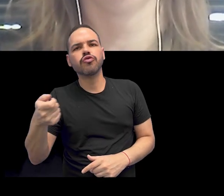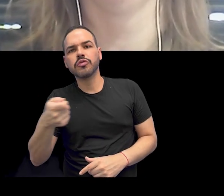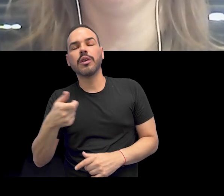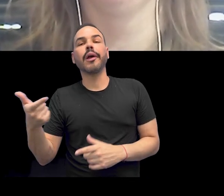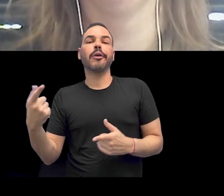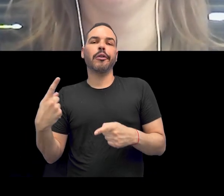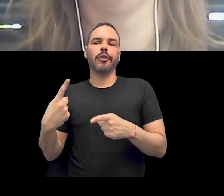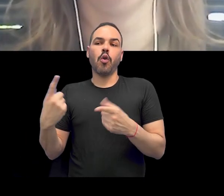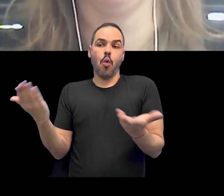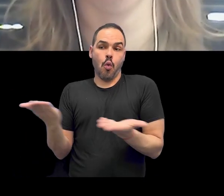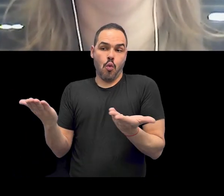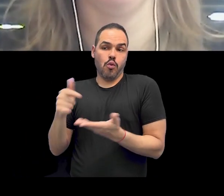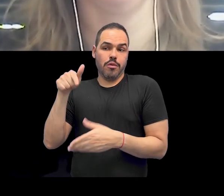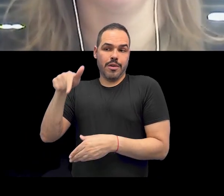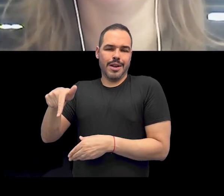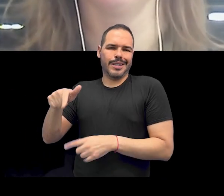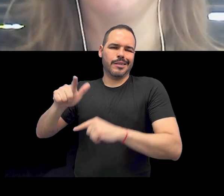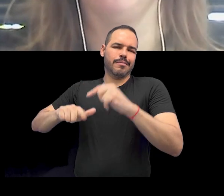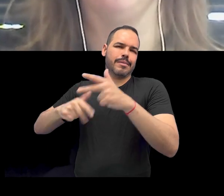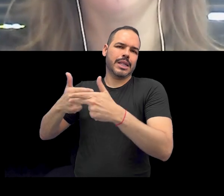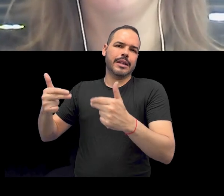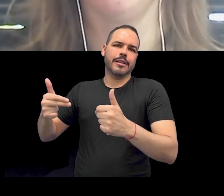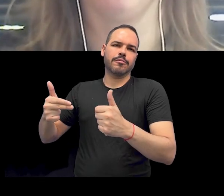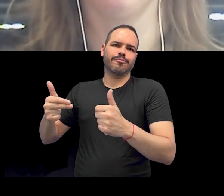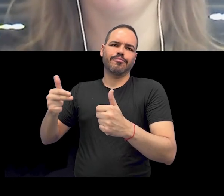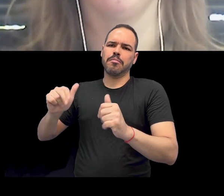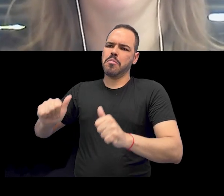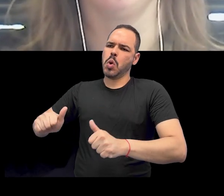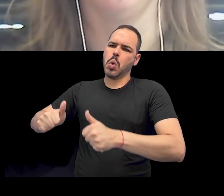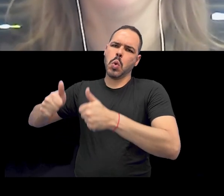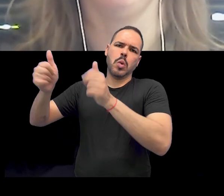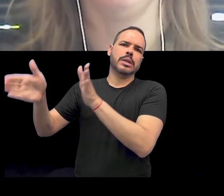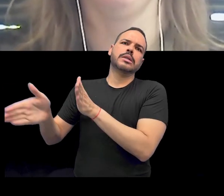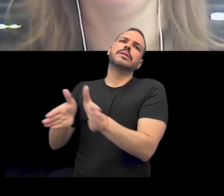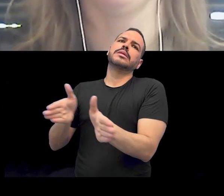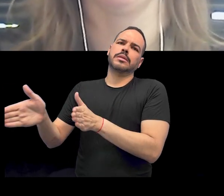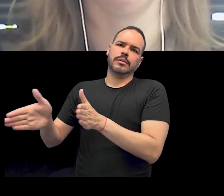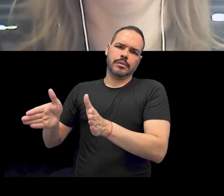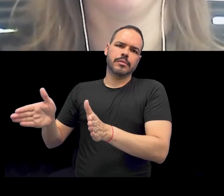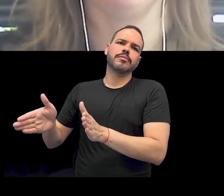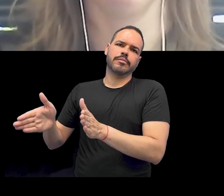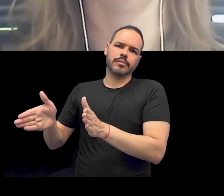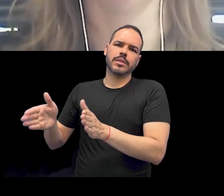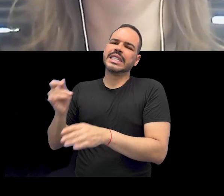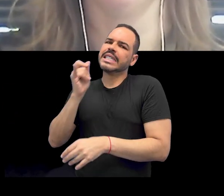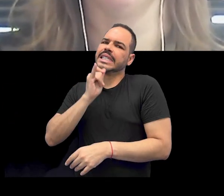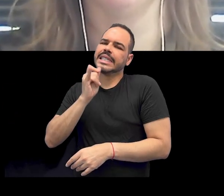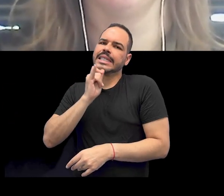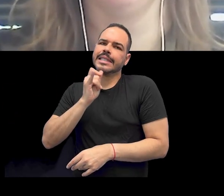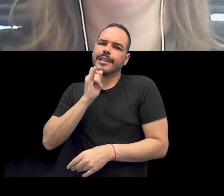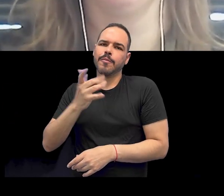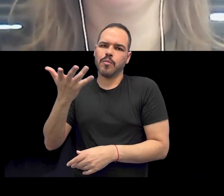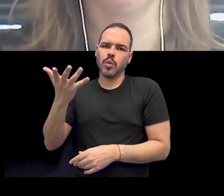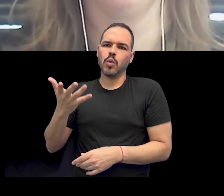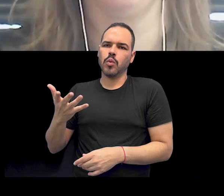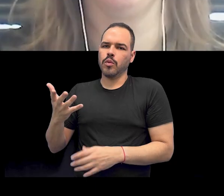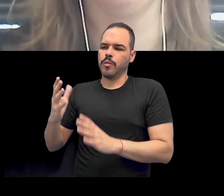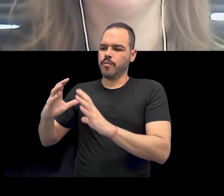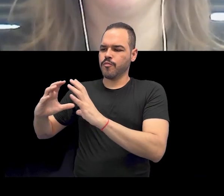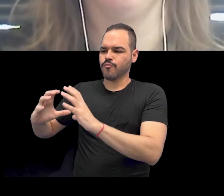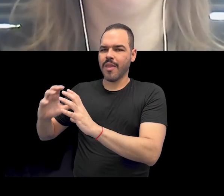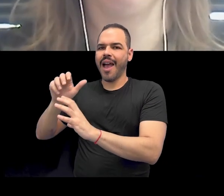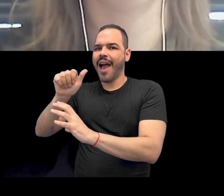esses dispositivos têm ficado mais acessíveis, né? Alguns deles, como, por exemplo, algumas funcionalidades